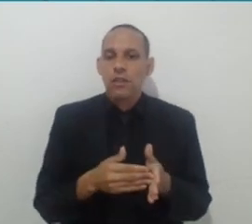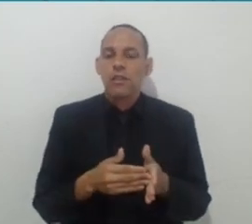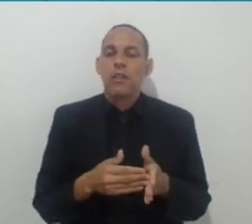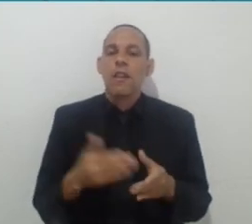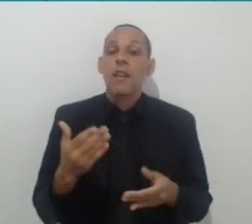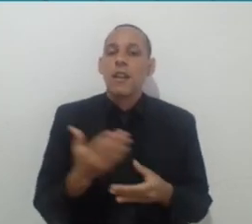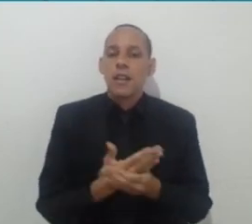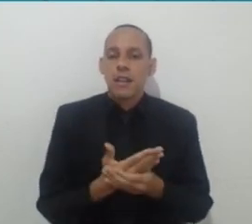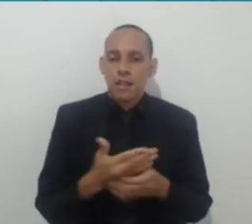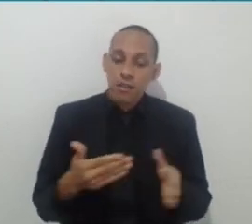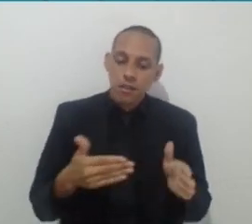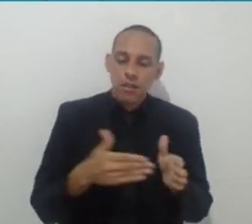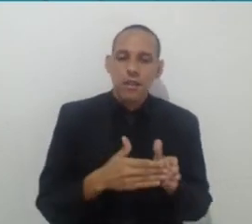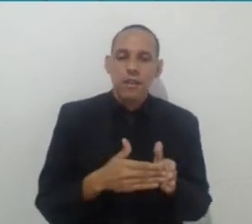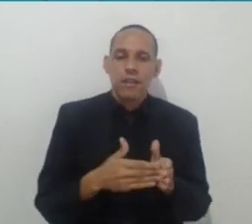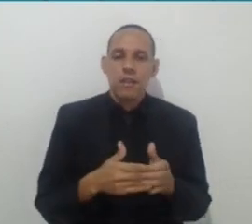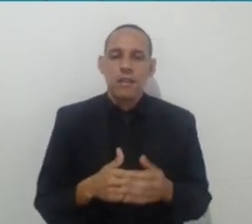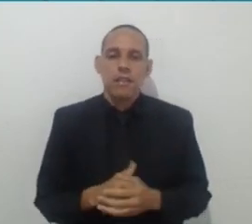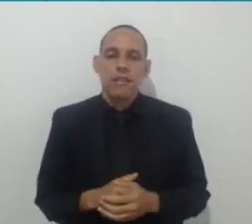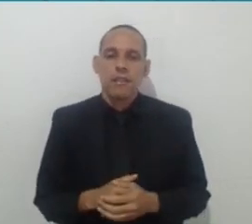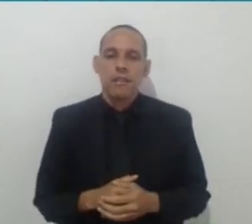origem.